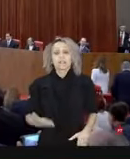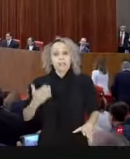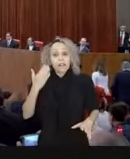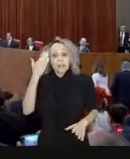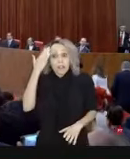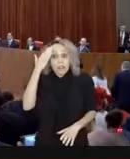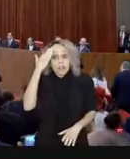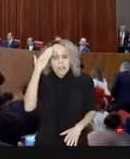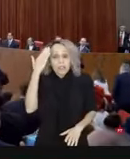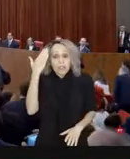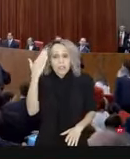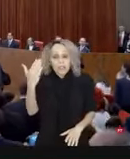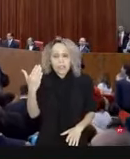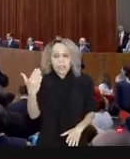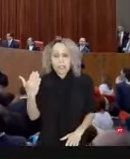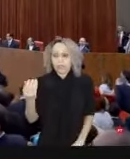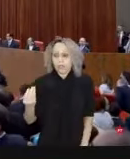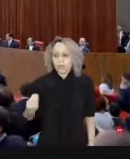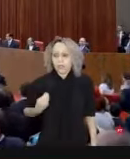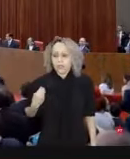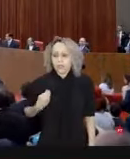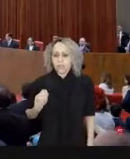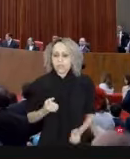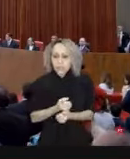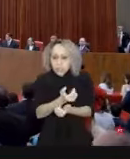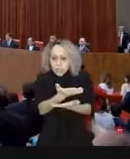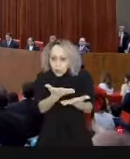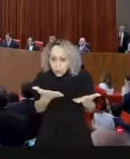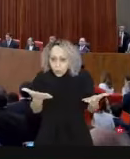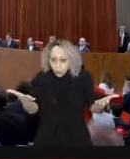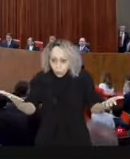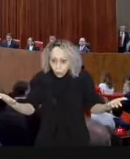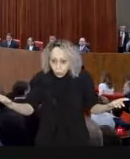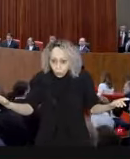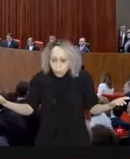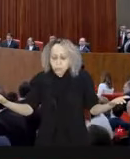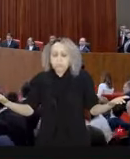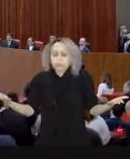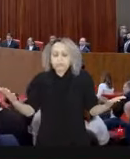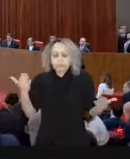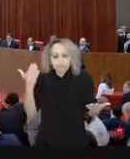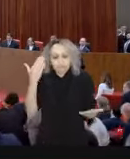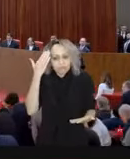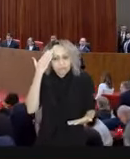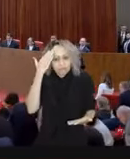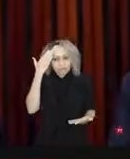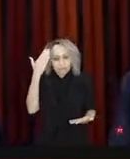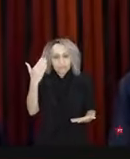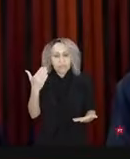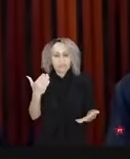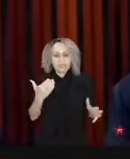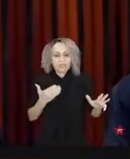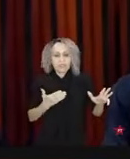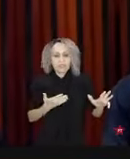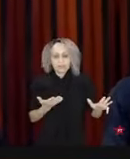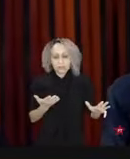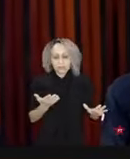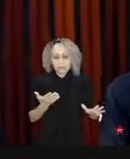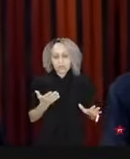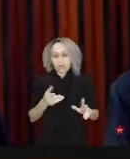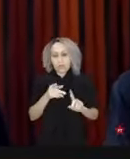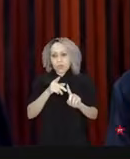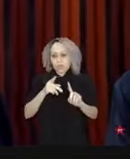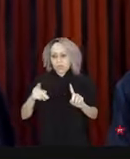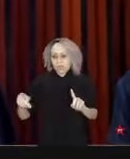Agradecendo a presença de todos, agradecendo a presença da excelentíssima presidente do Supremo Tribunal